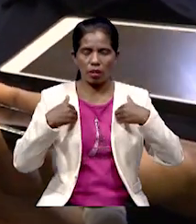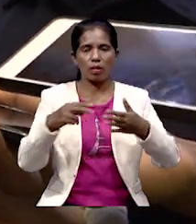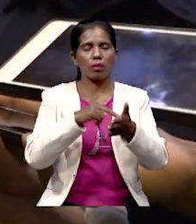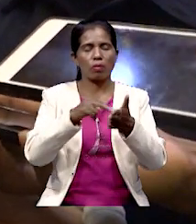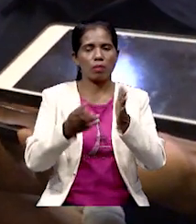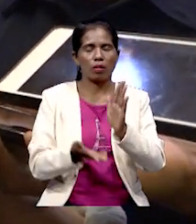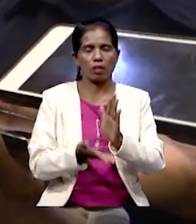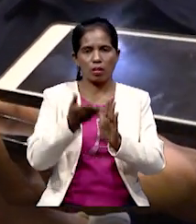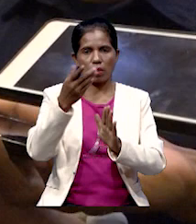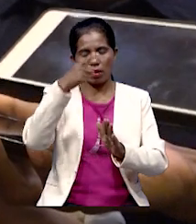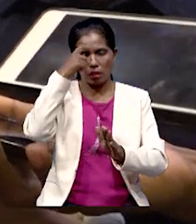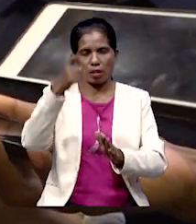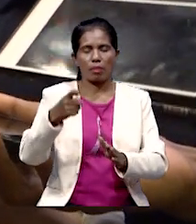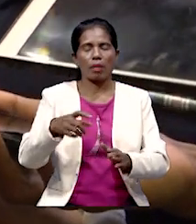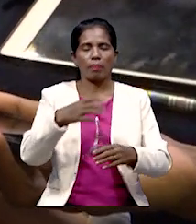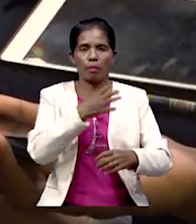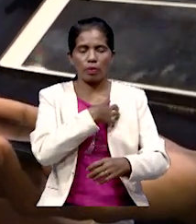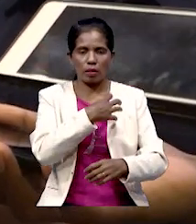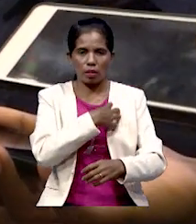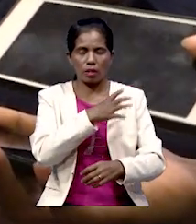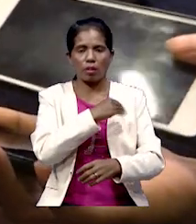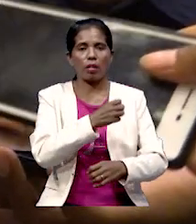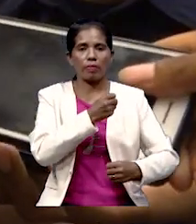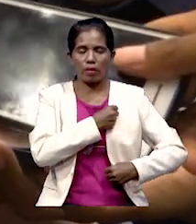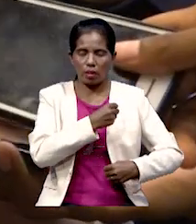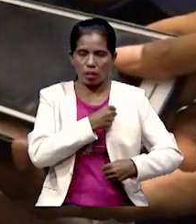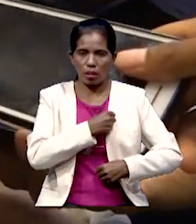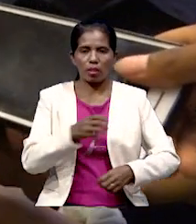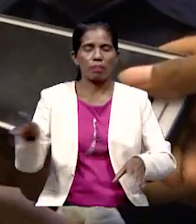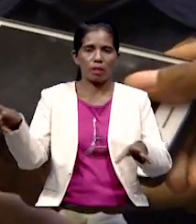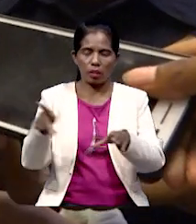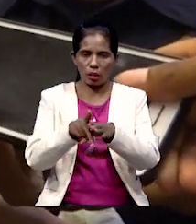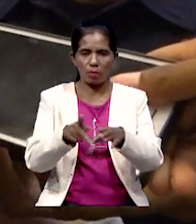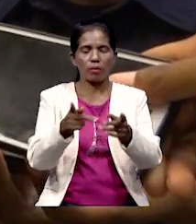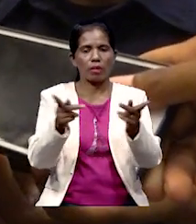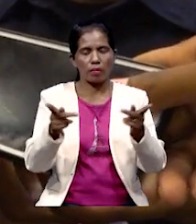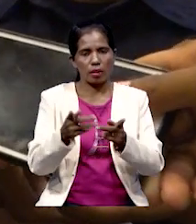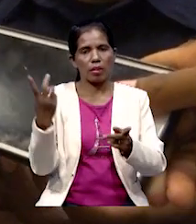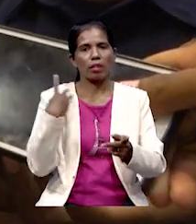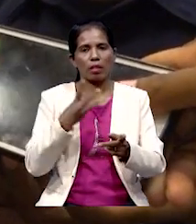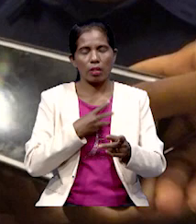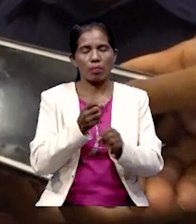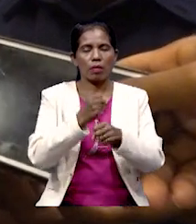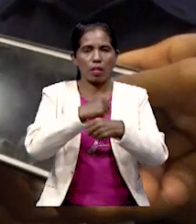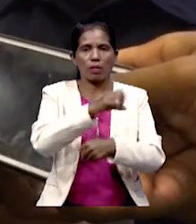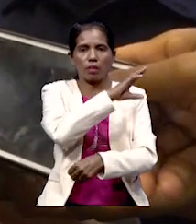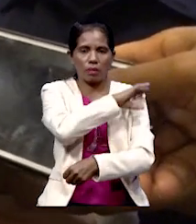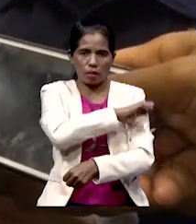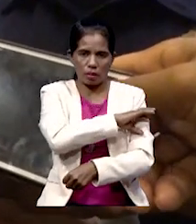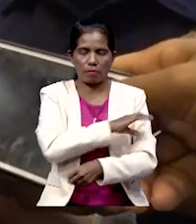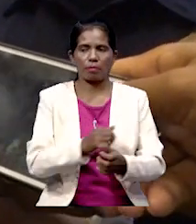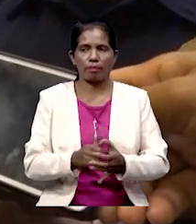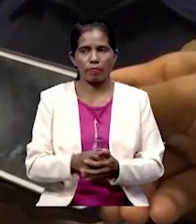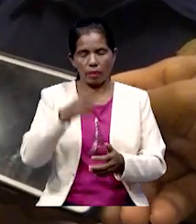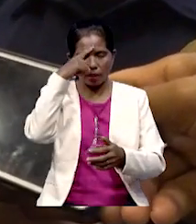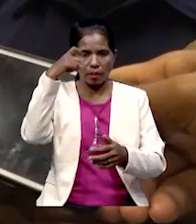também pentel ou repretel, se envolvemos em parada, né, ele é de 20. Além de, né, estamos a segurança.